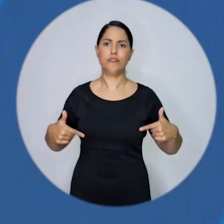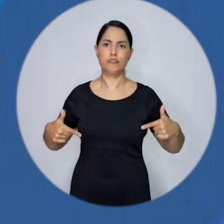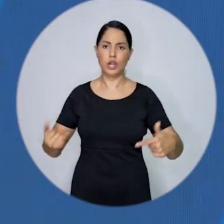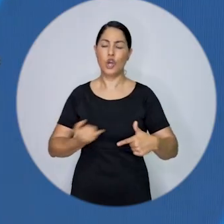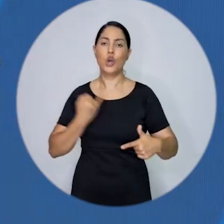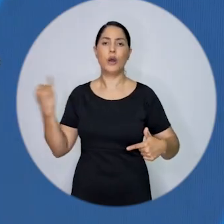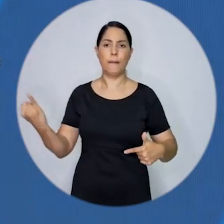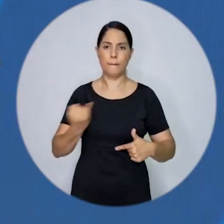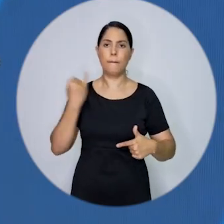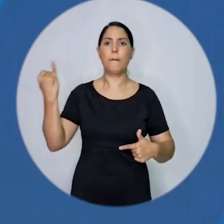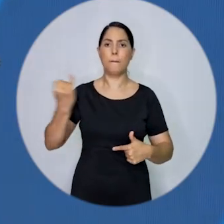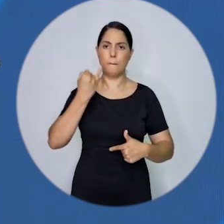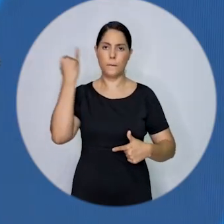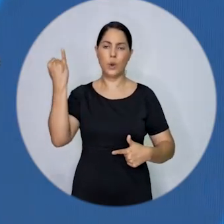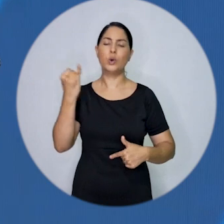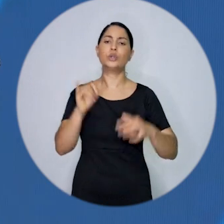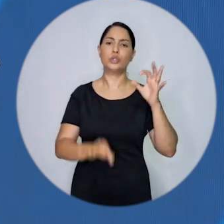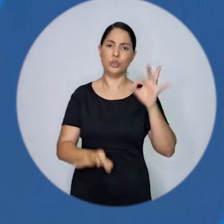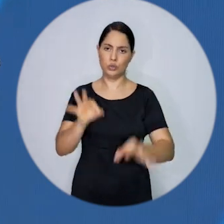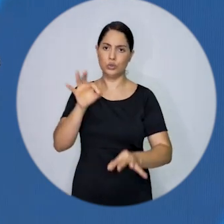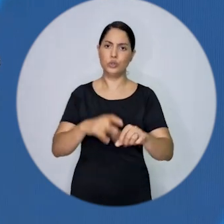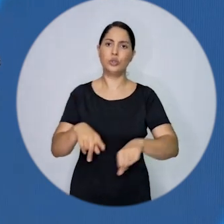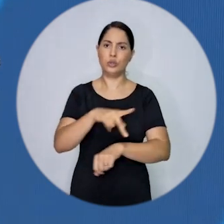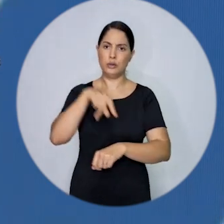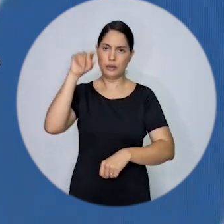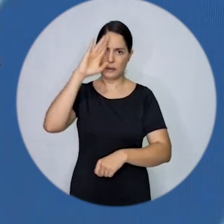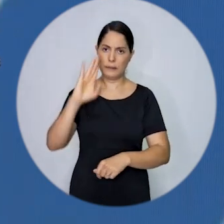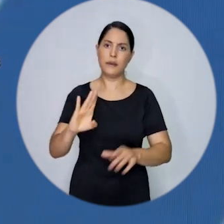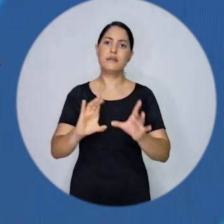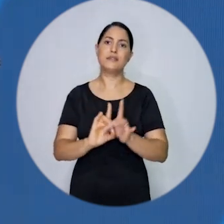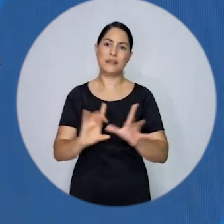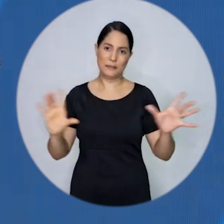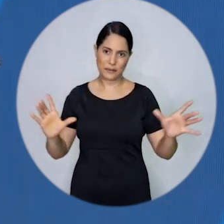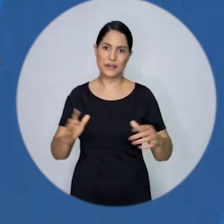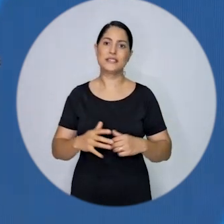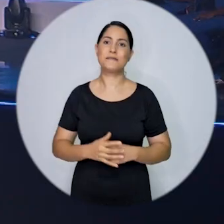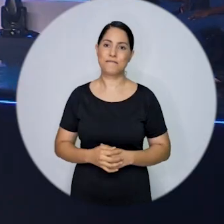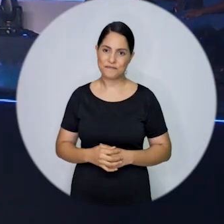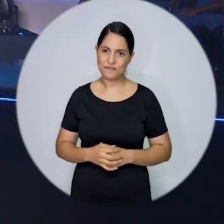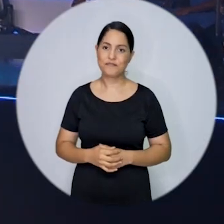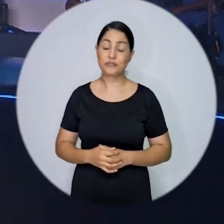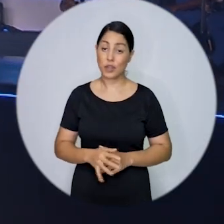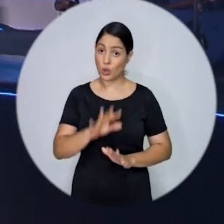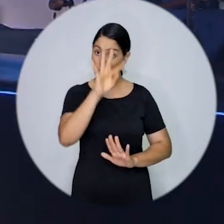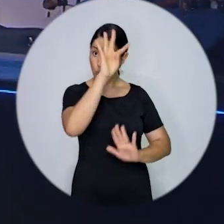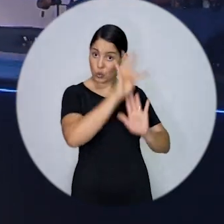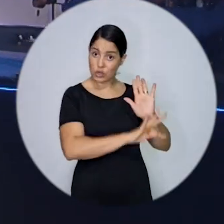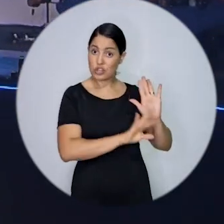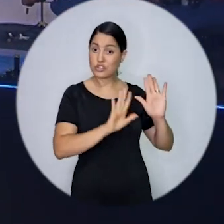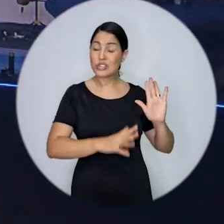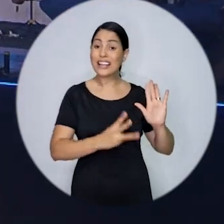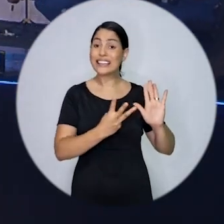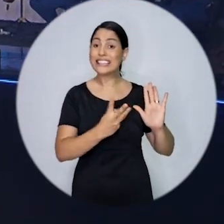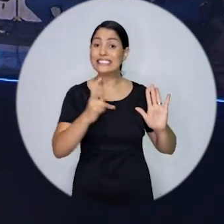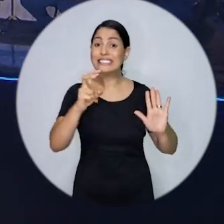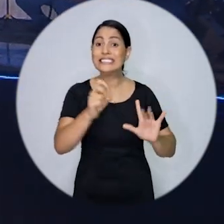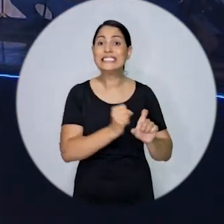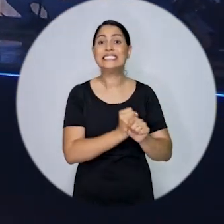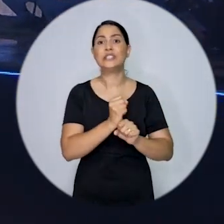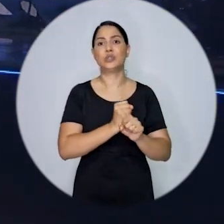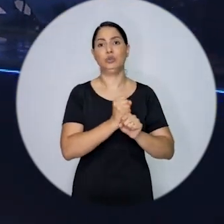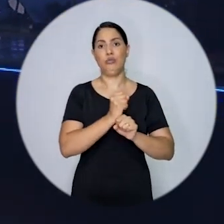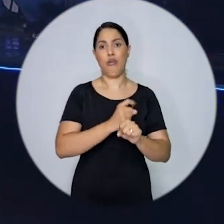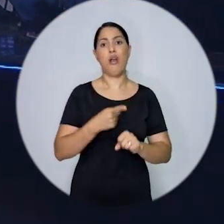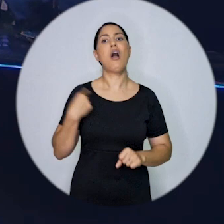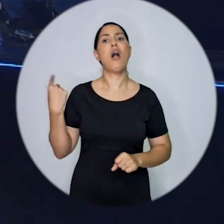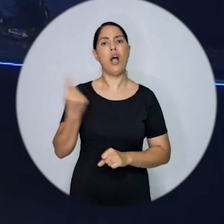e indispensabilidade para o sistema de justiça e para a democracia. Um texto que completou 35 anos,